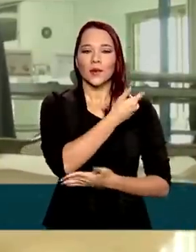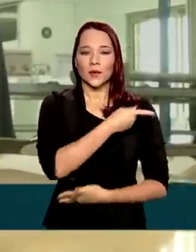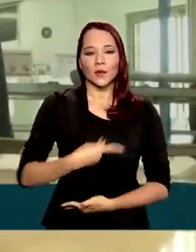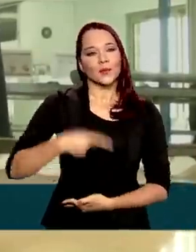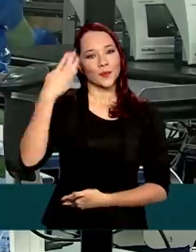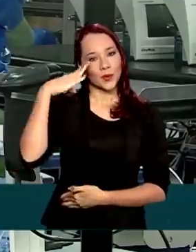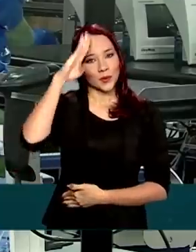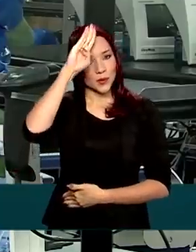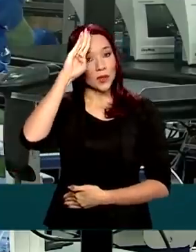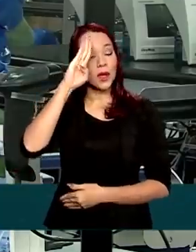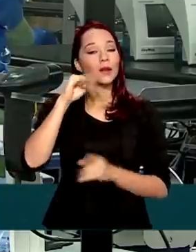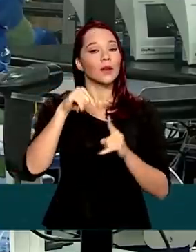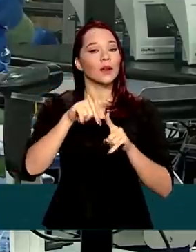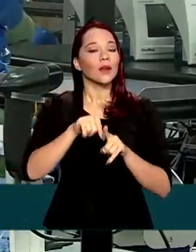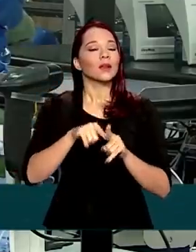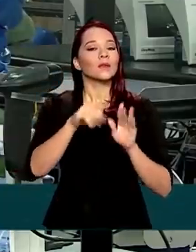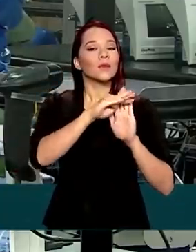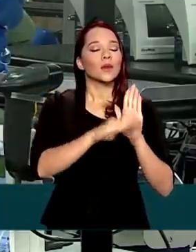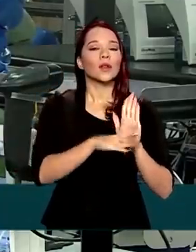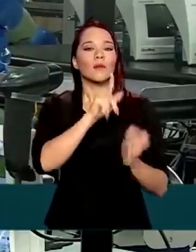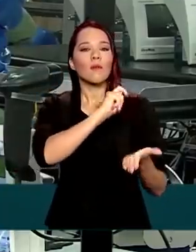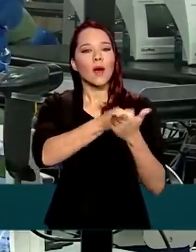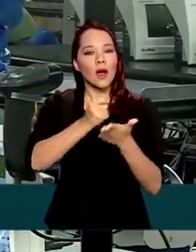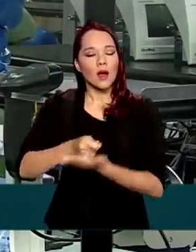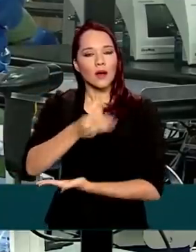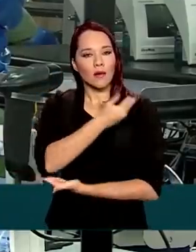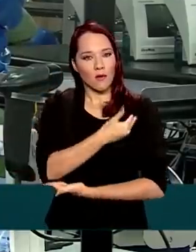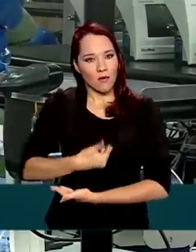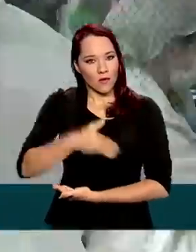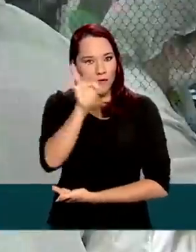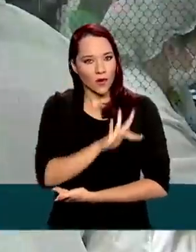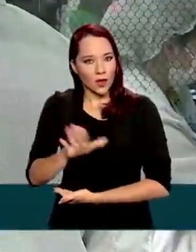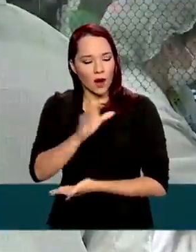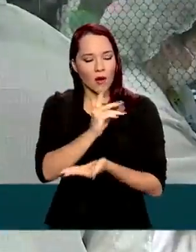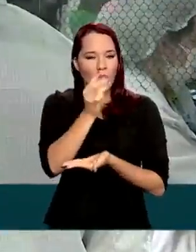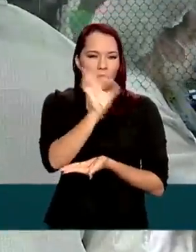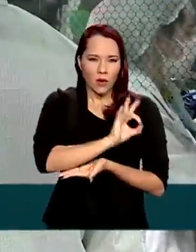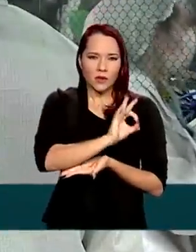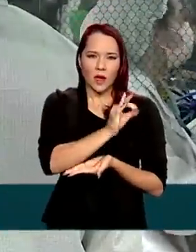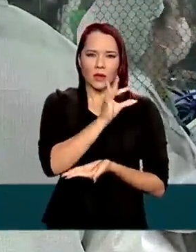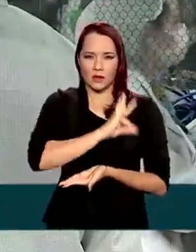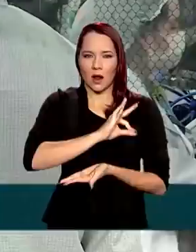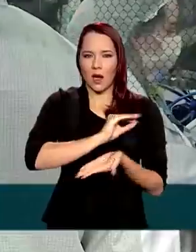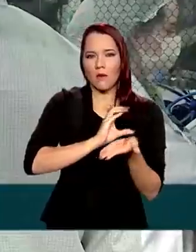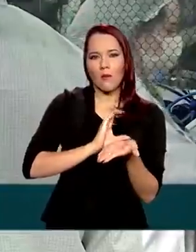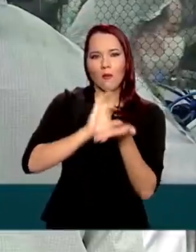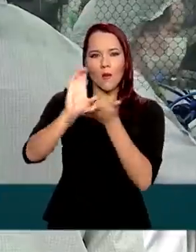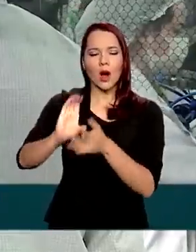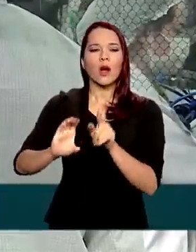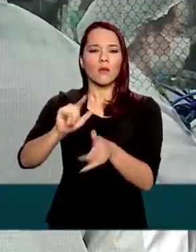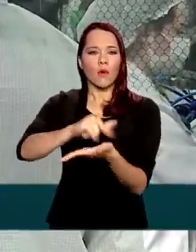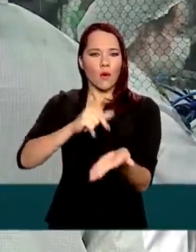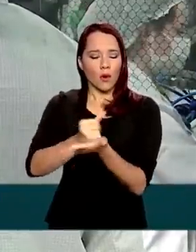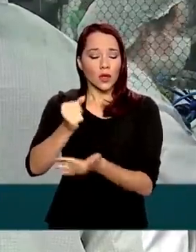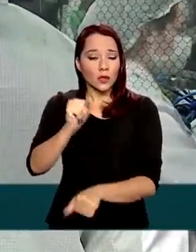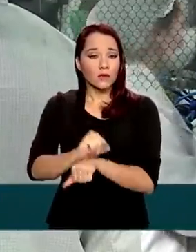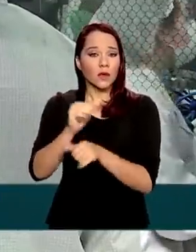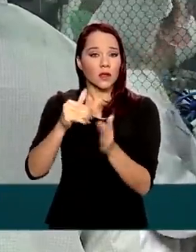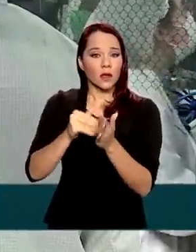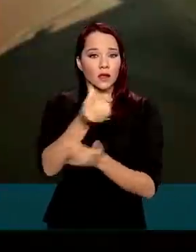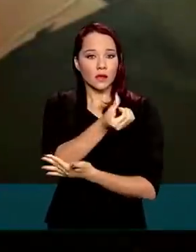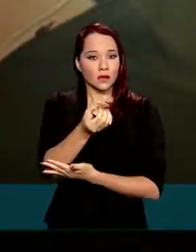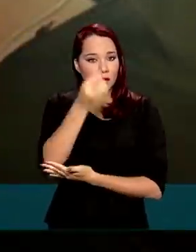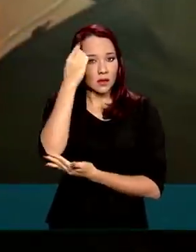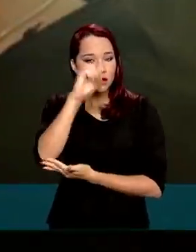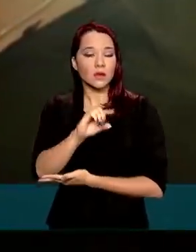Jair Bolsonaro, o programa garante o pagamento, pelo governo federal, de uma parte do salário do trabalhador, com contrato suspenso por até 60